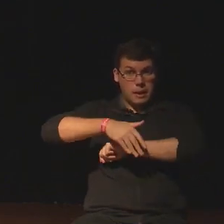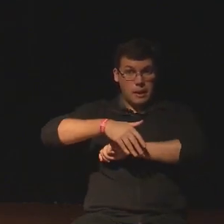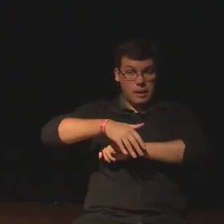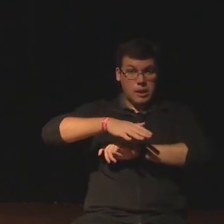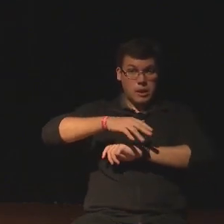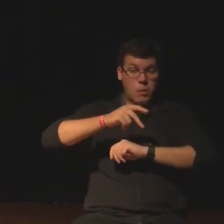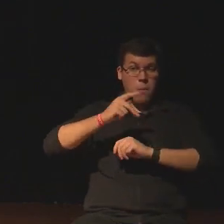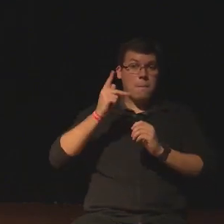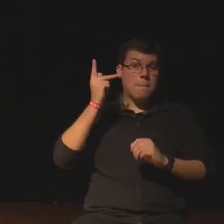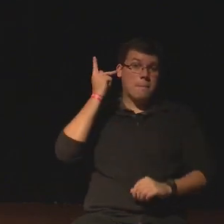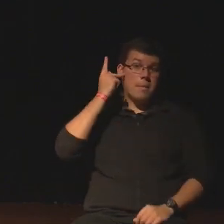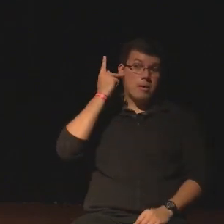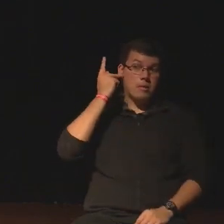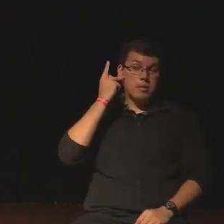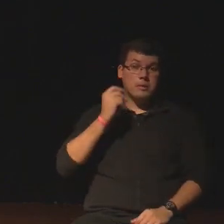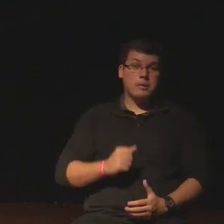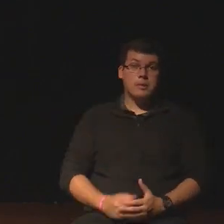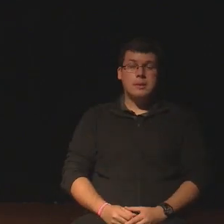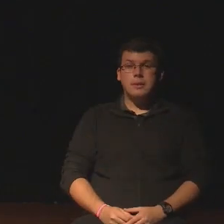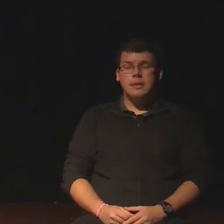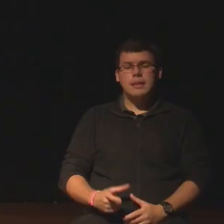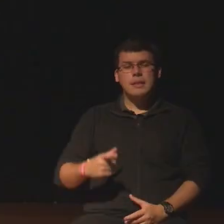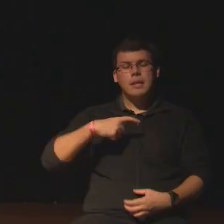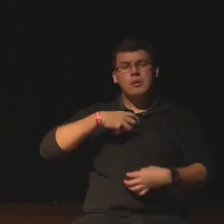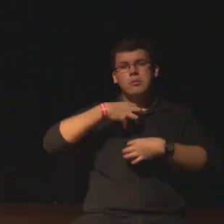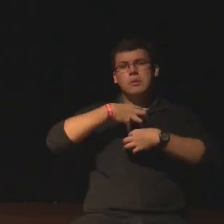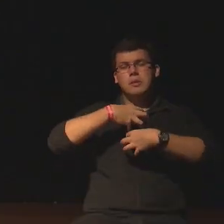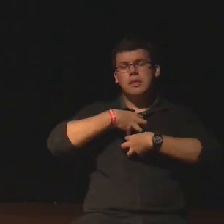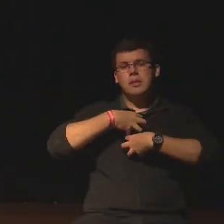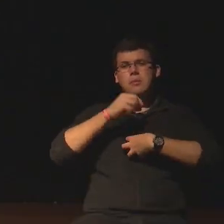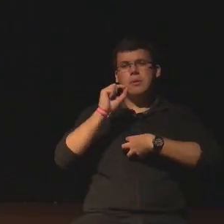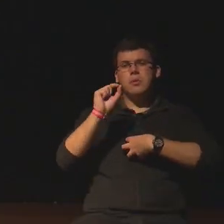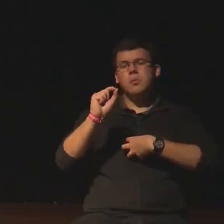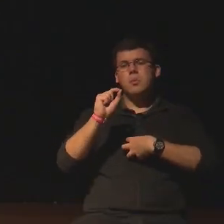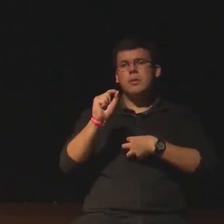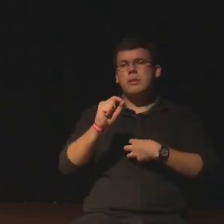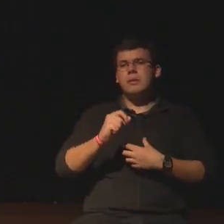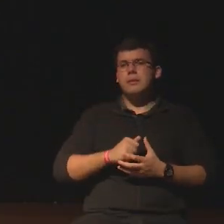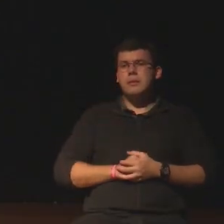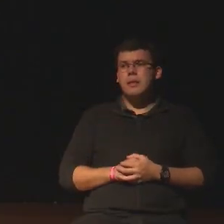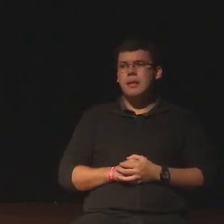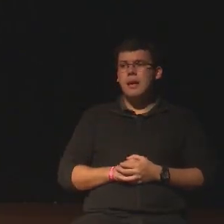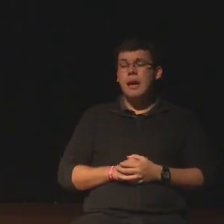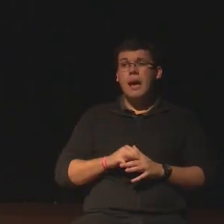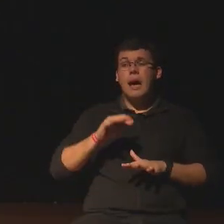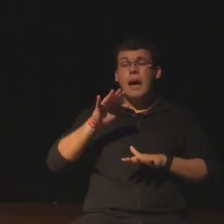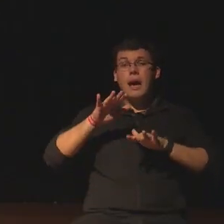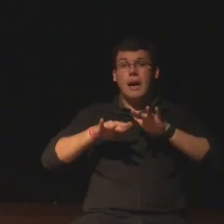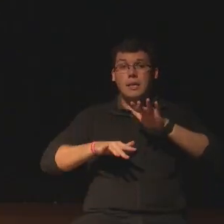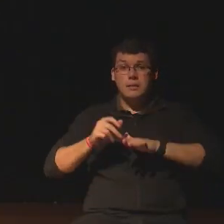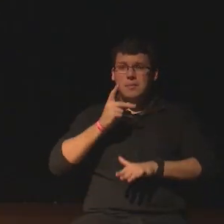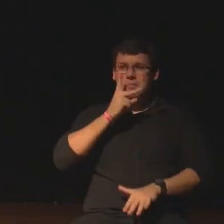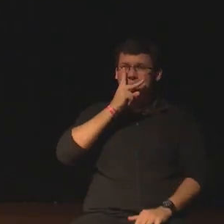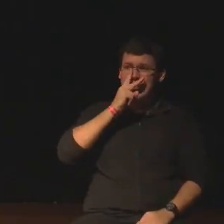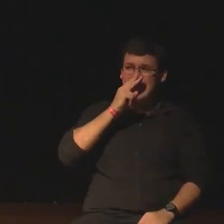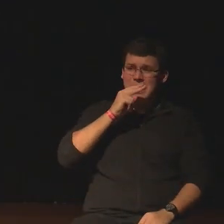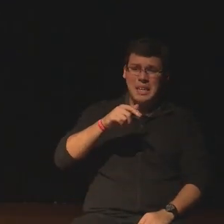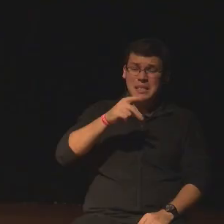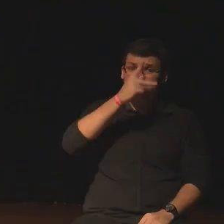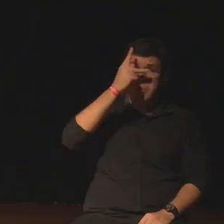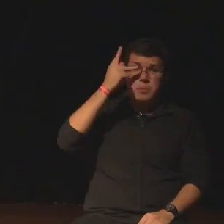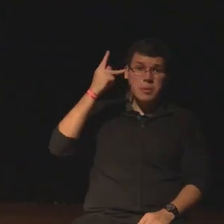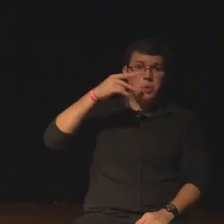isso, tem um sentimento latente de um certo descaso com o morador da região.